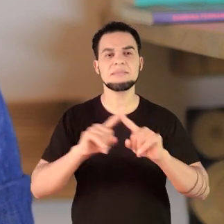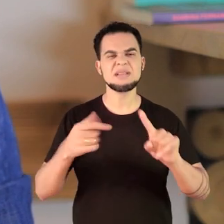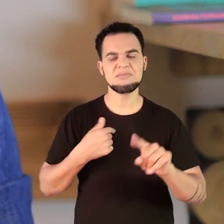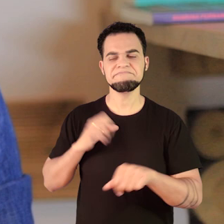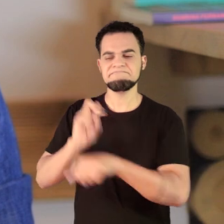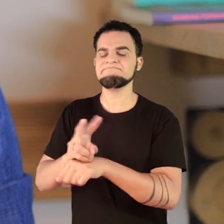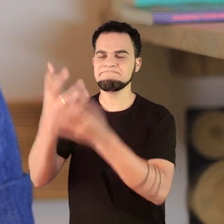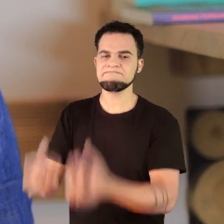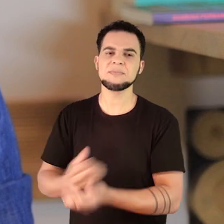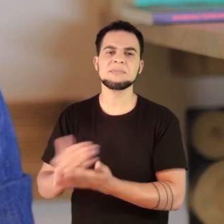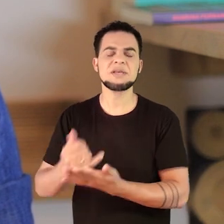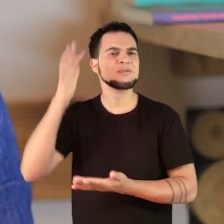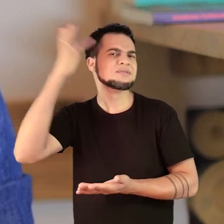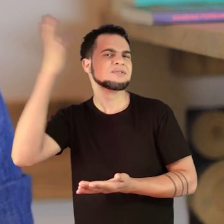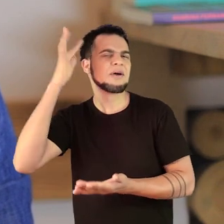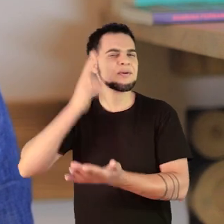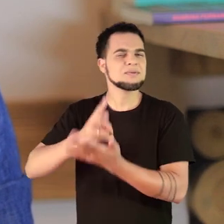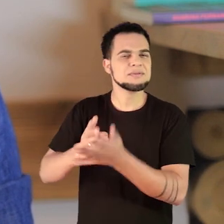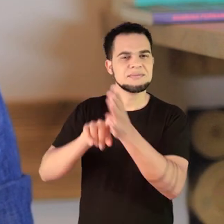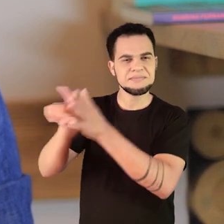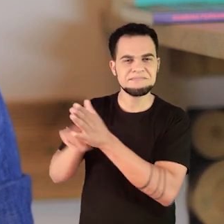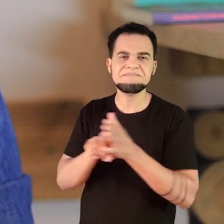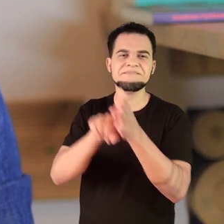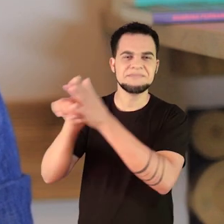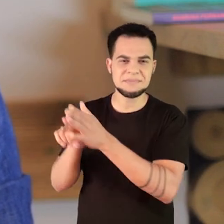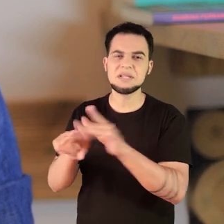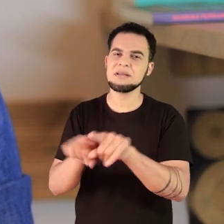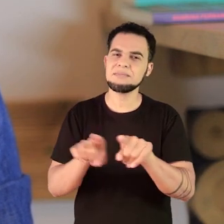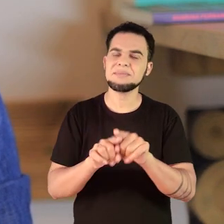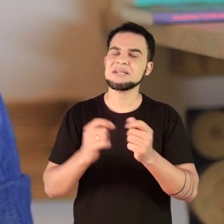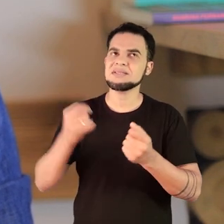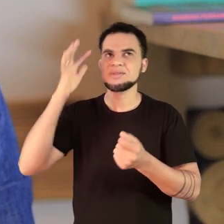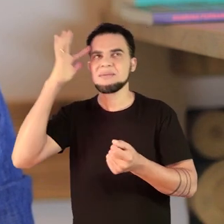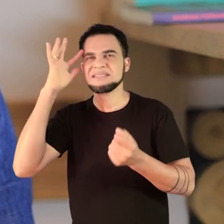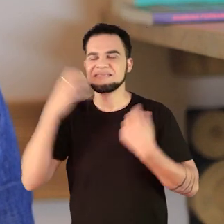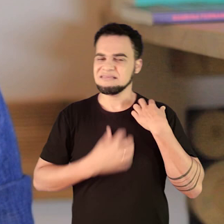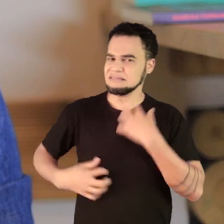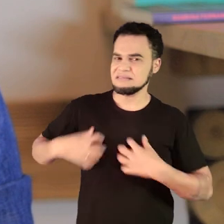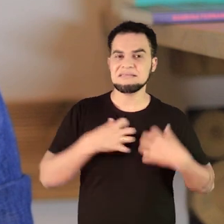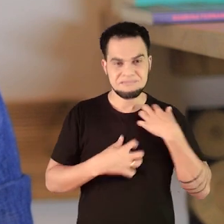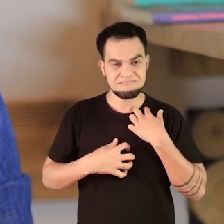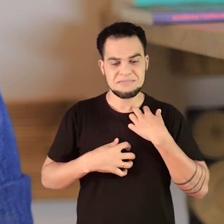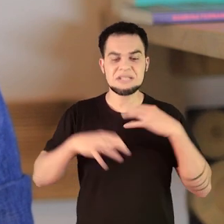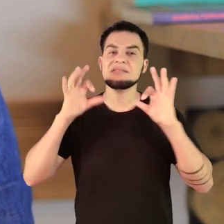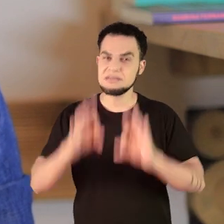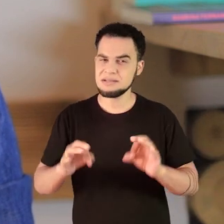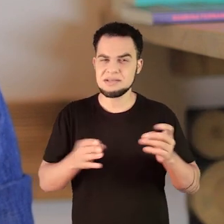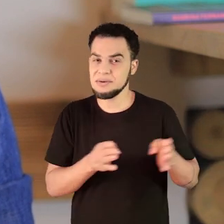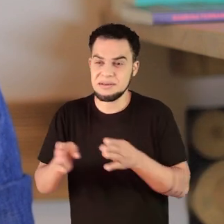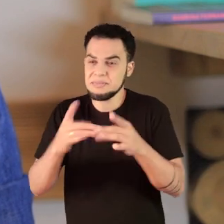mesmo assim entrei. É um sonho seguir na pesquisa da mesma forma que é, também, um pesadelo. É ter a certeza que esse é o seu